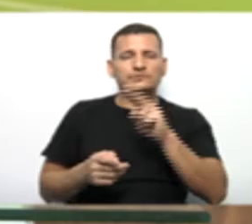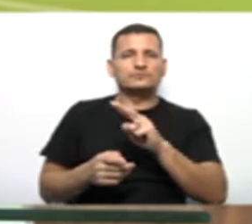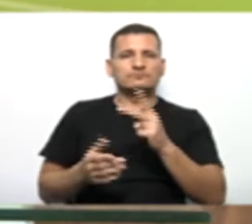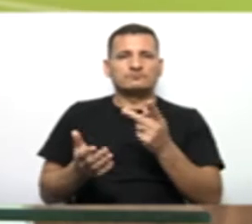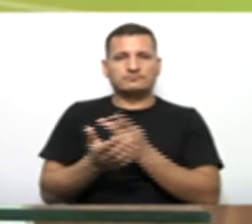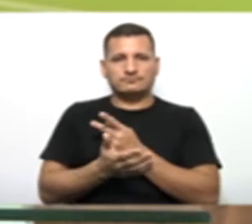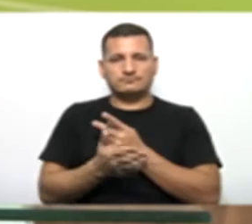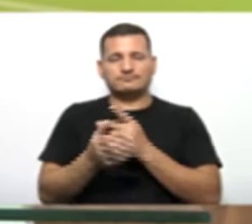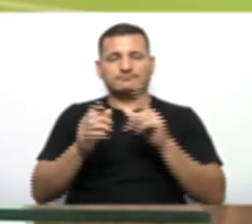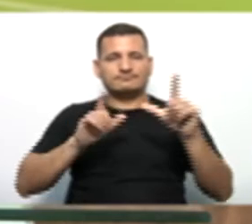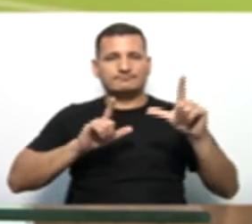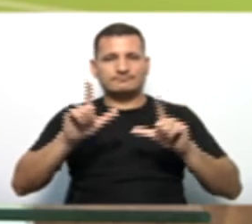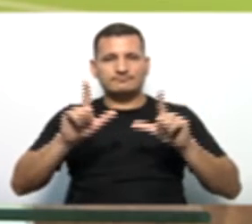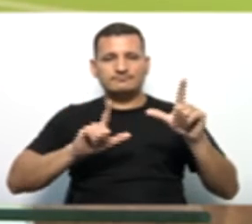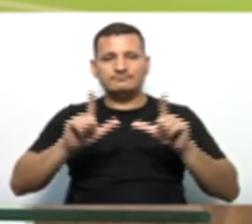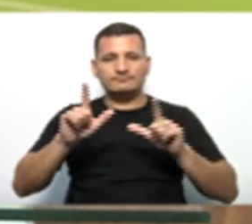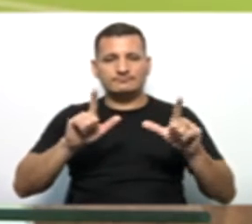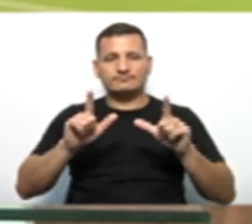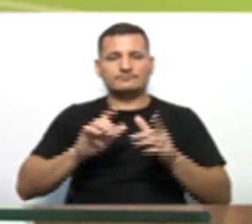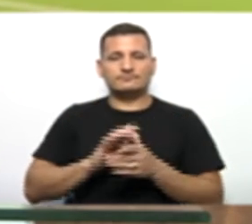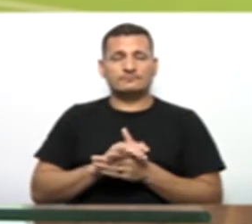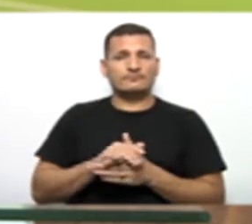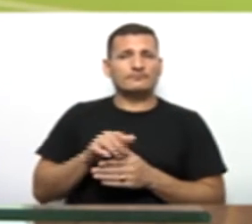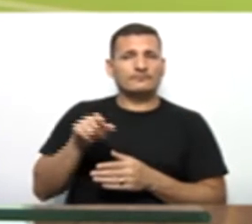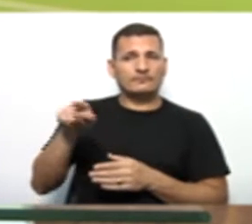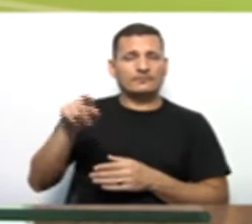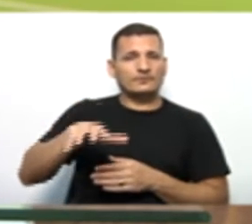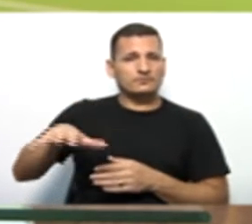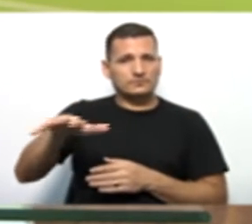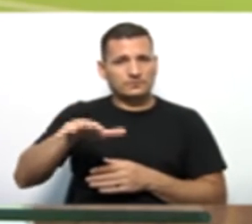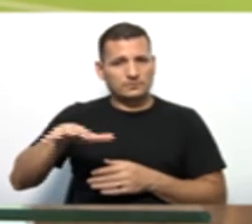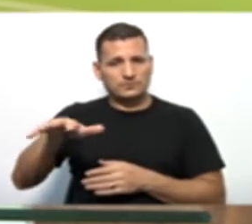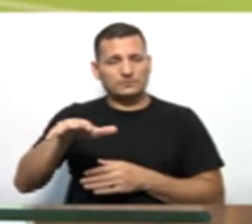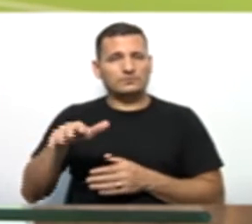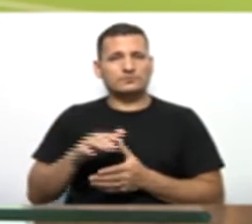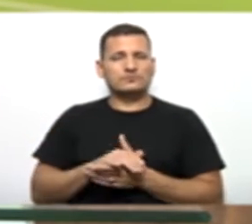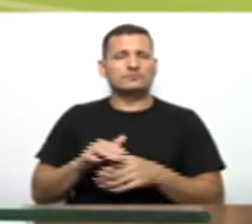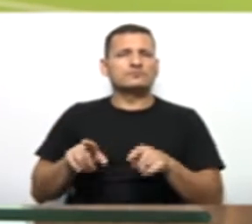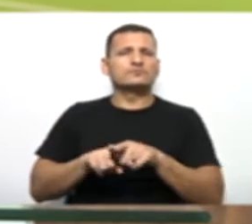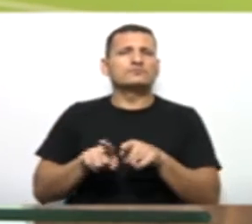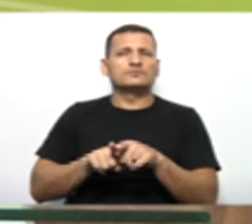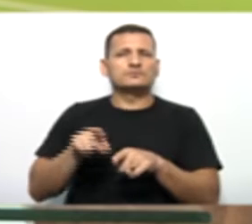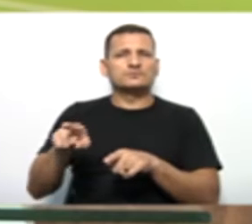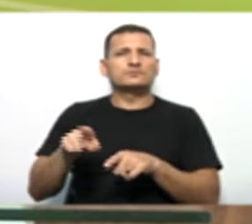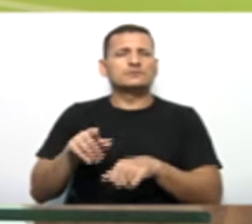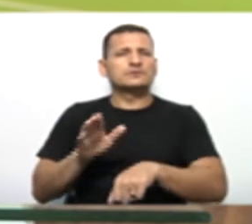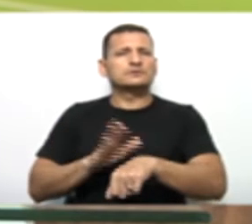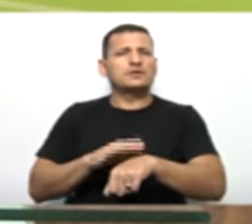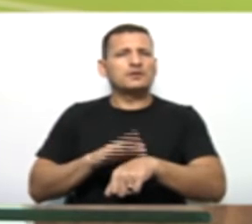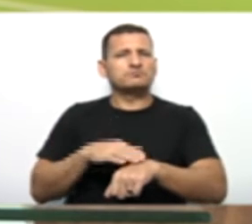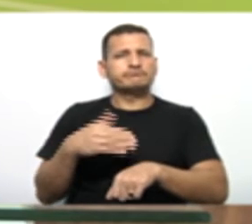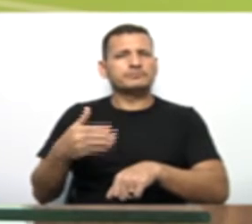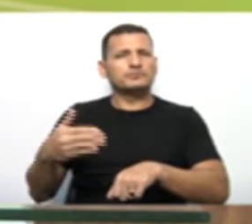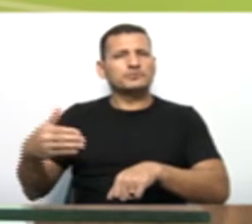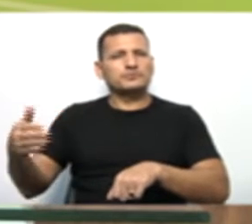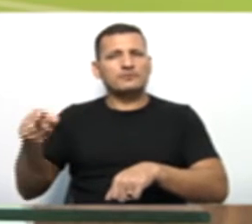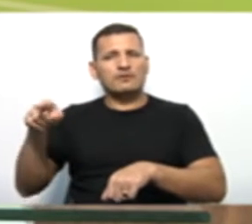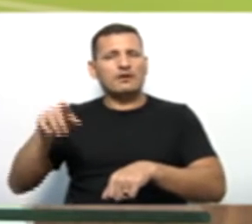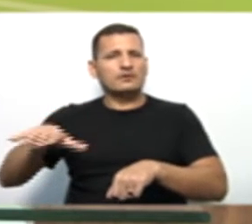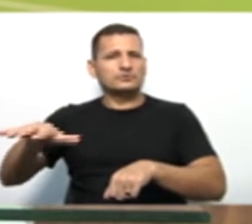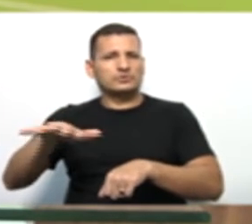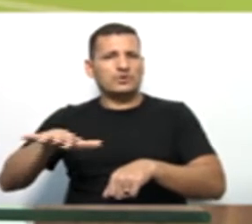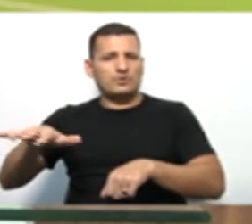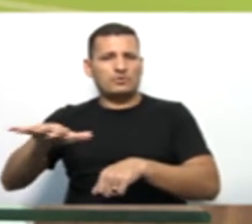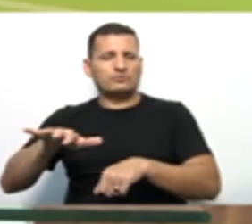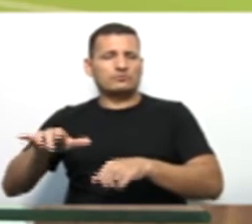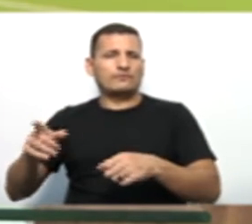no noticiário aquela região, a quantidade de tempo que vai ser necessária para aquela região